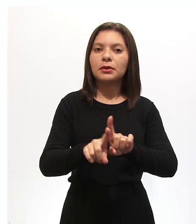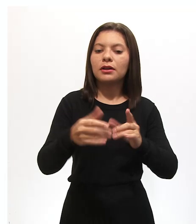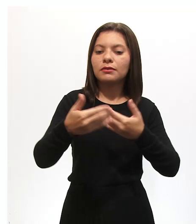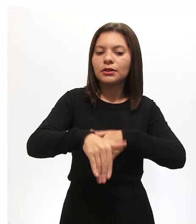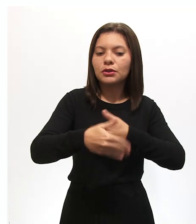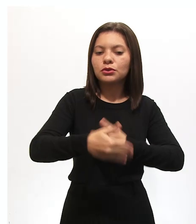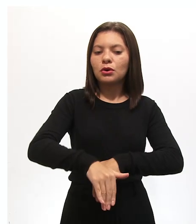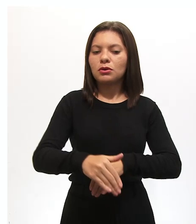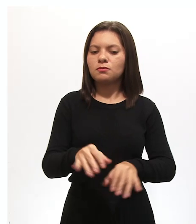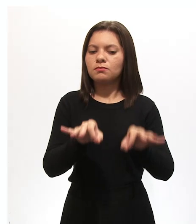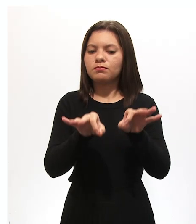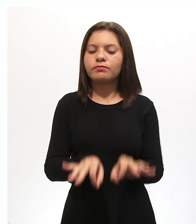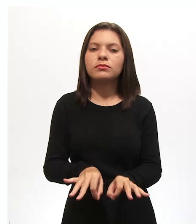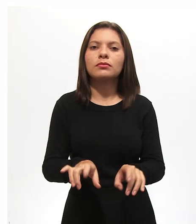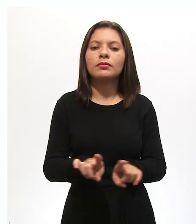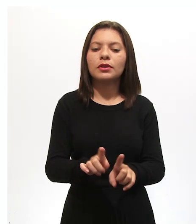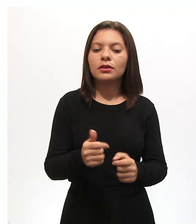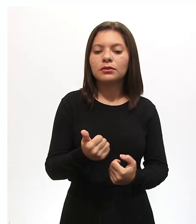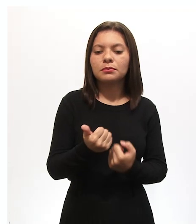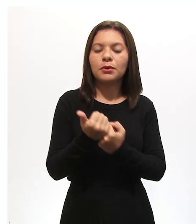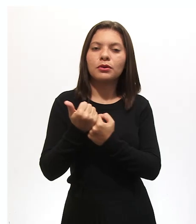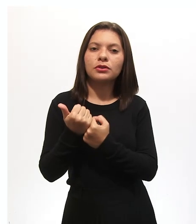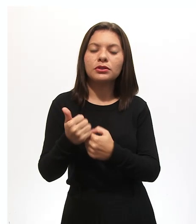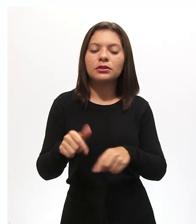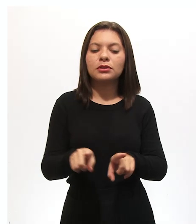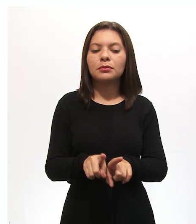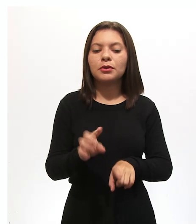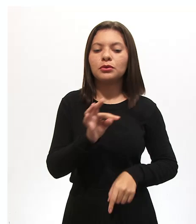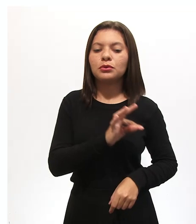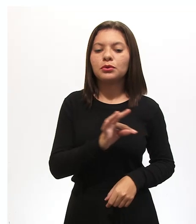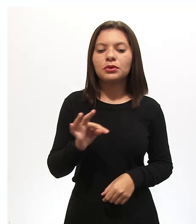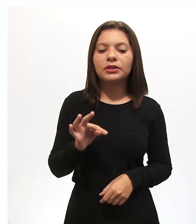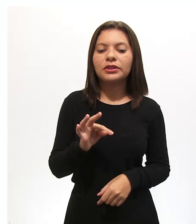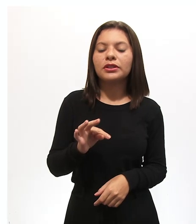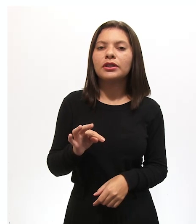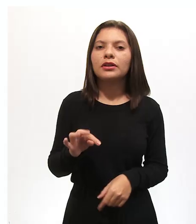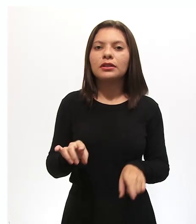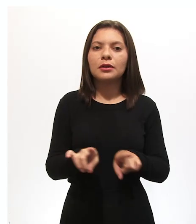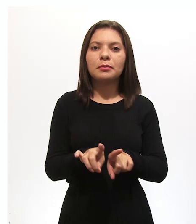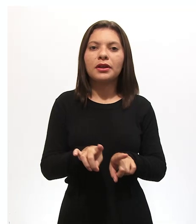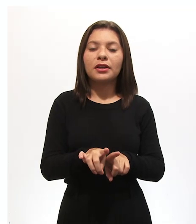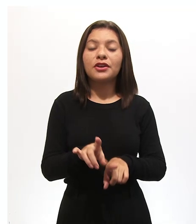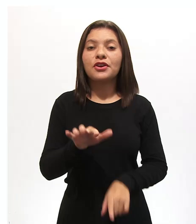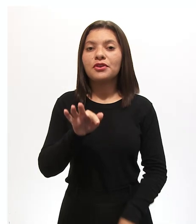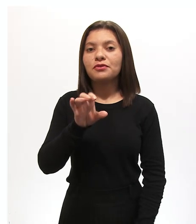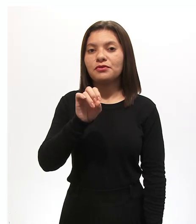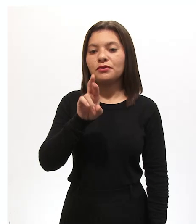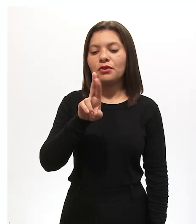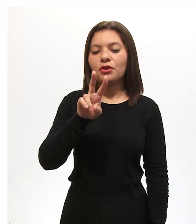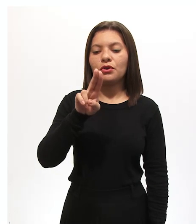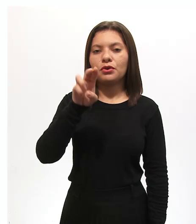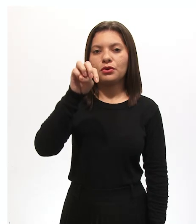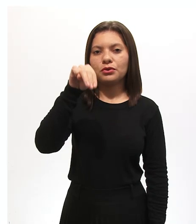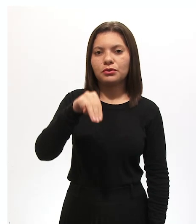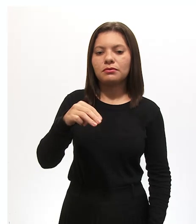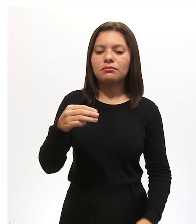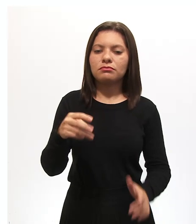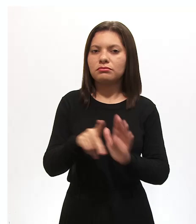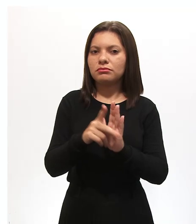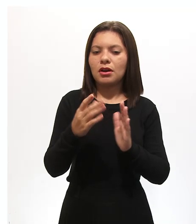ao aluno. O curso passa a oferecer tutoria ativa, fóruns moderados, semanalmente e